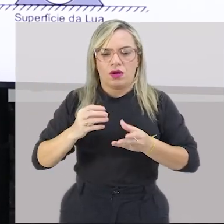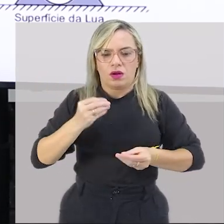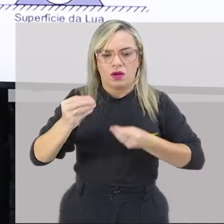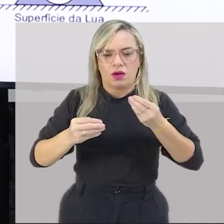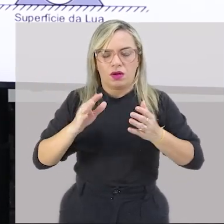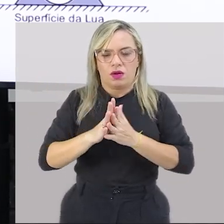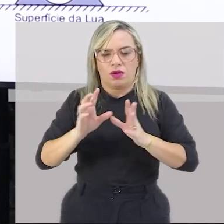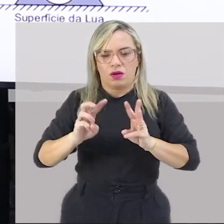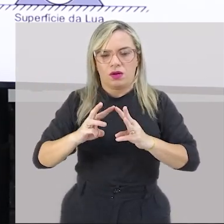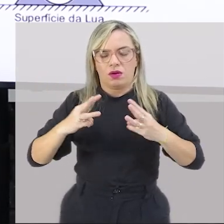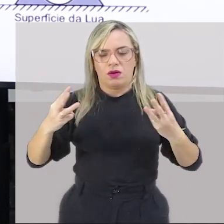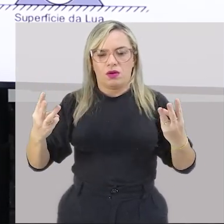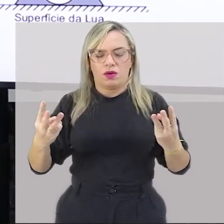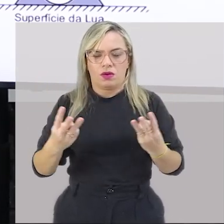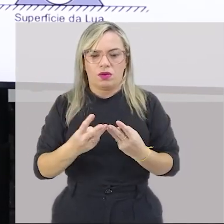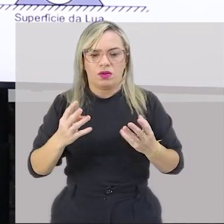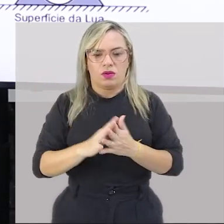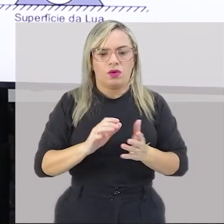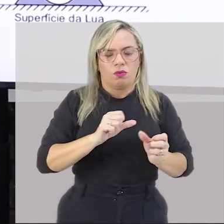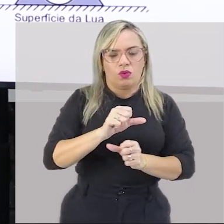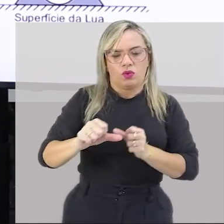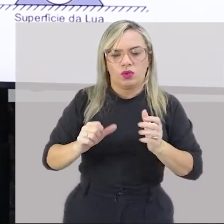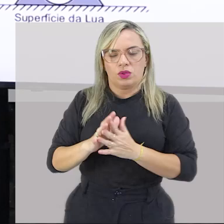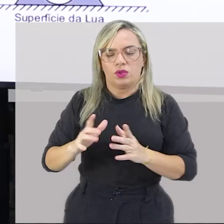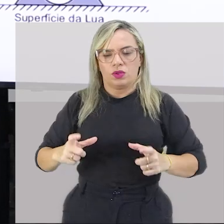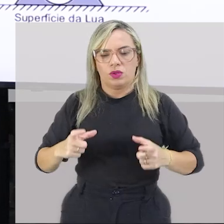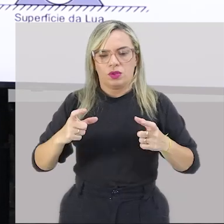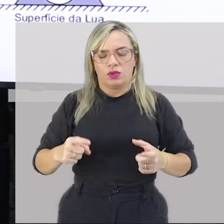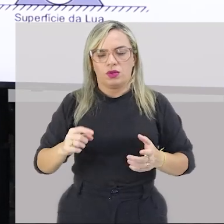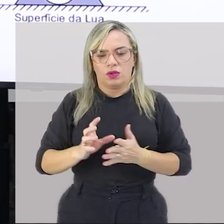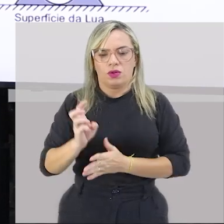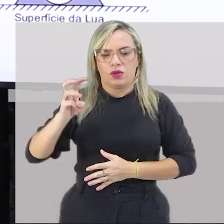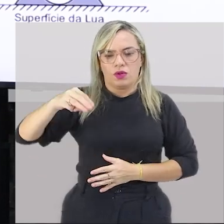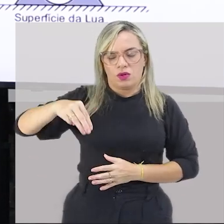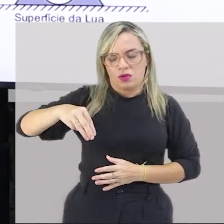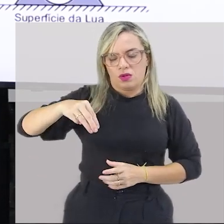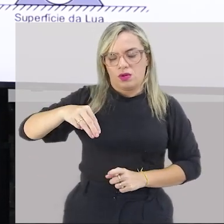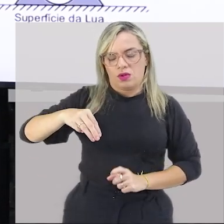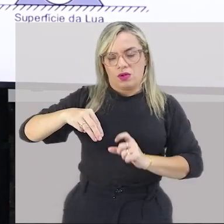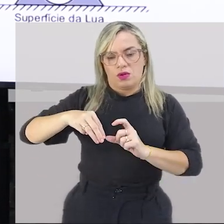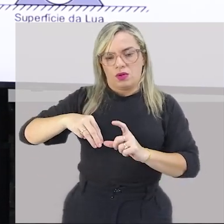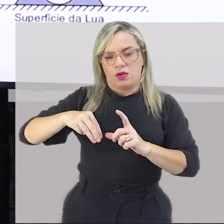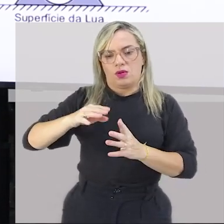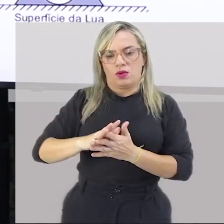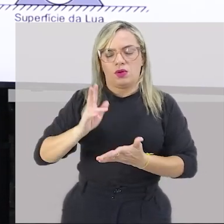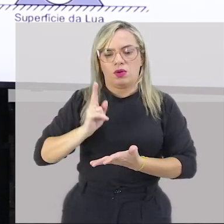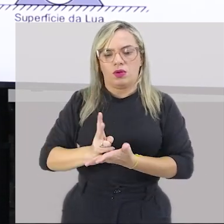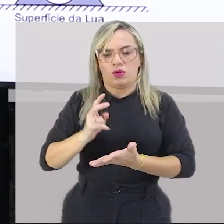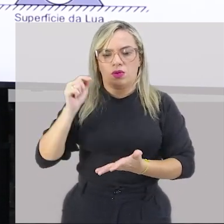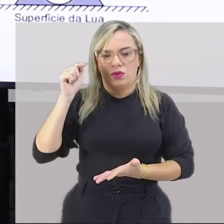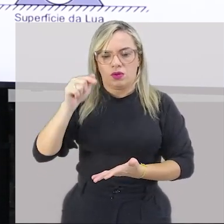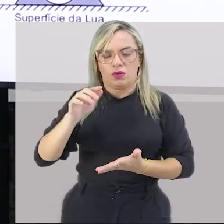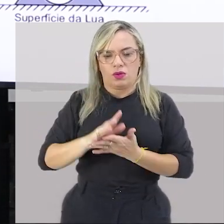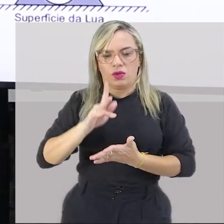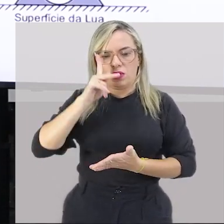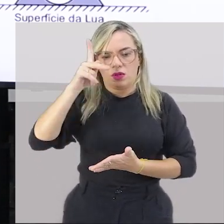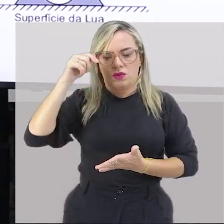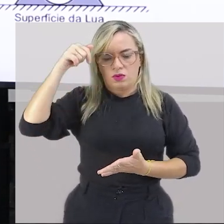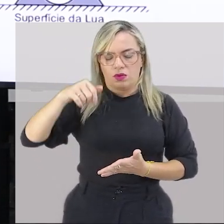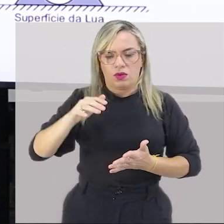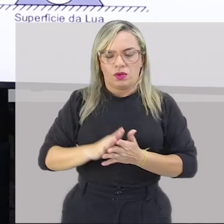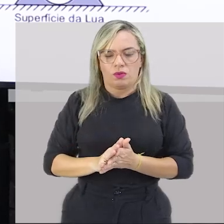essa massa não sai do lugar, essa massa Mzão não sai do lugar, é porque essa força anula o efeito dessa